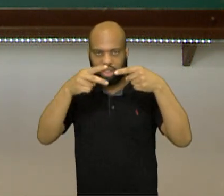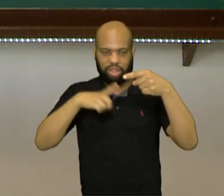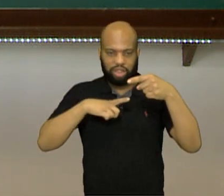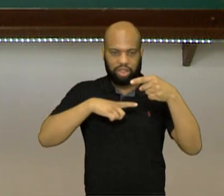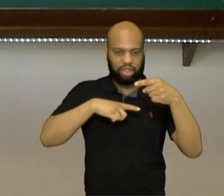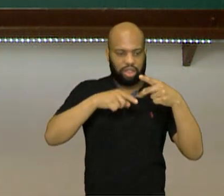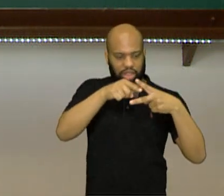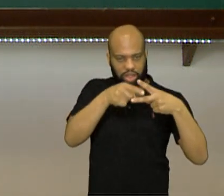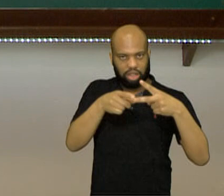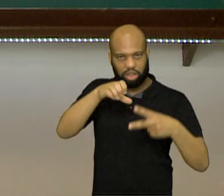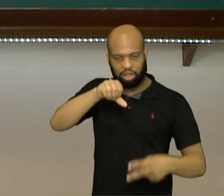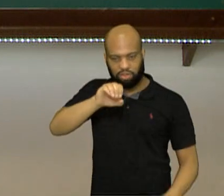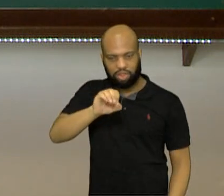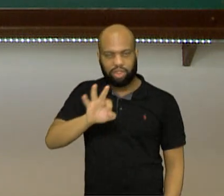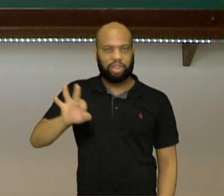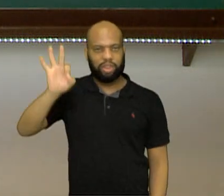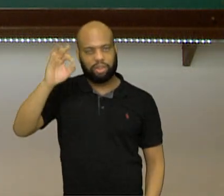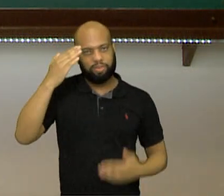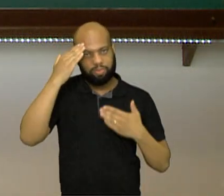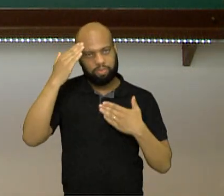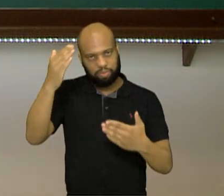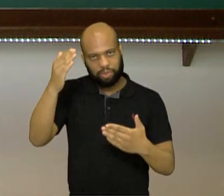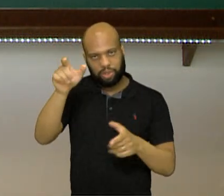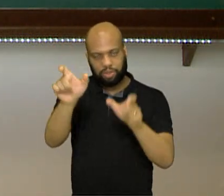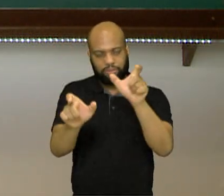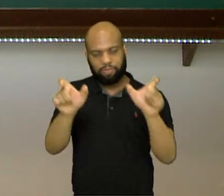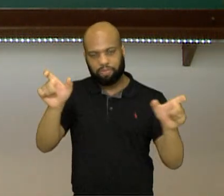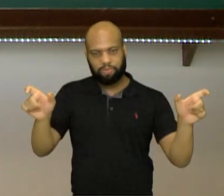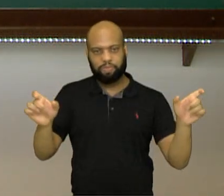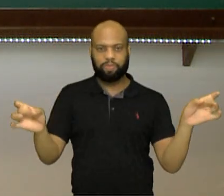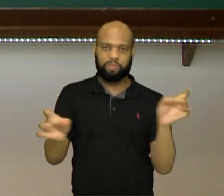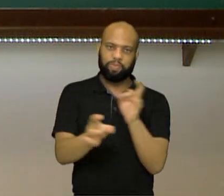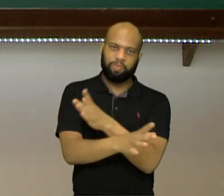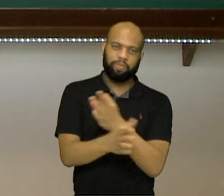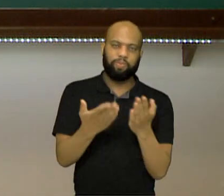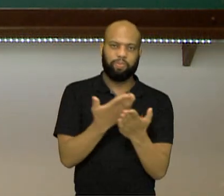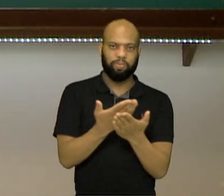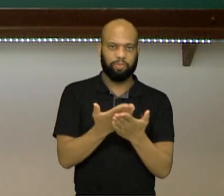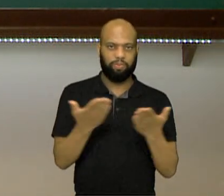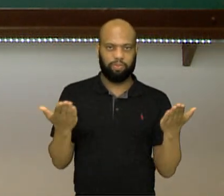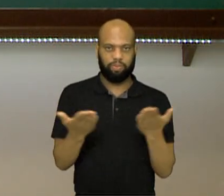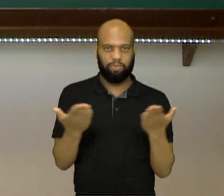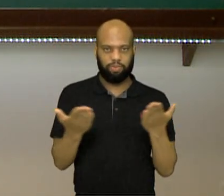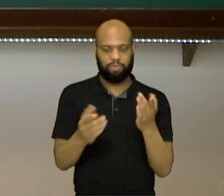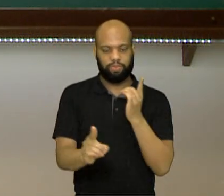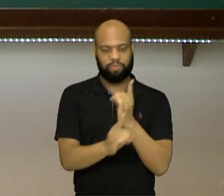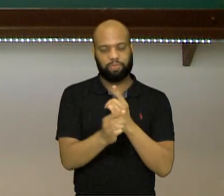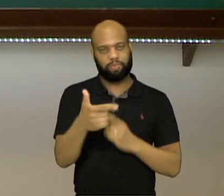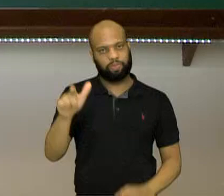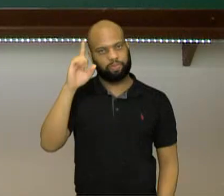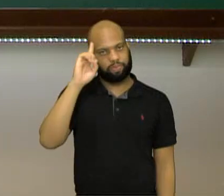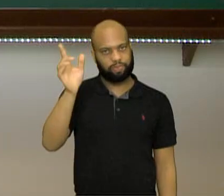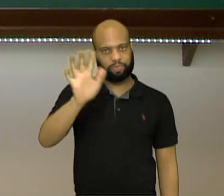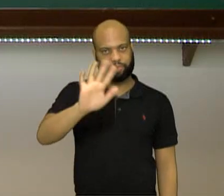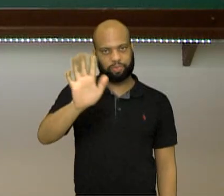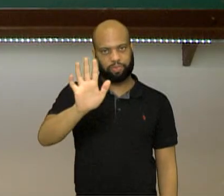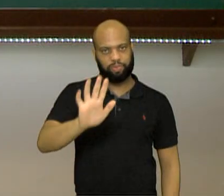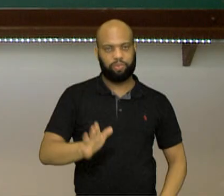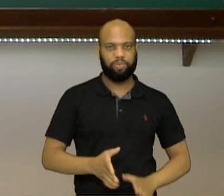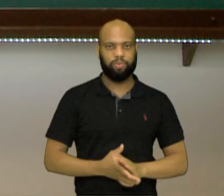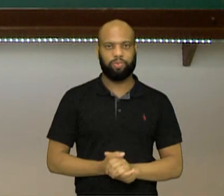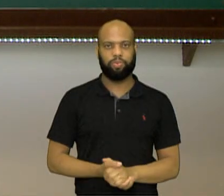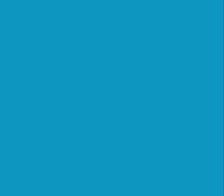equipotenciais. Obrigado, gente. Acabou a nossa aula de hoje. Até a próxima. Tchau, tchau, gente.